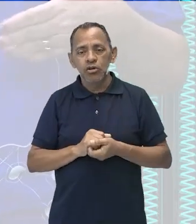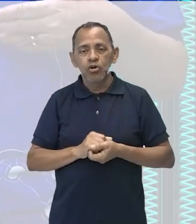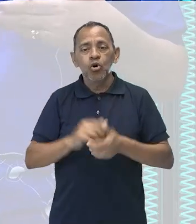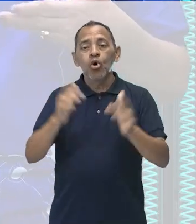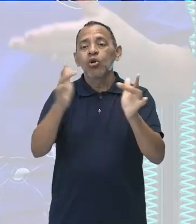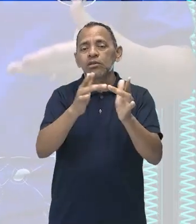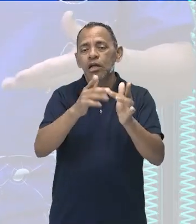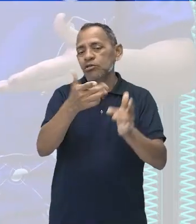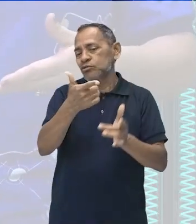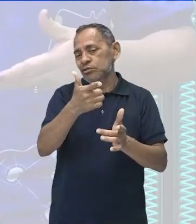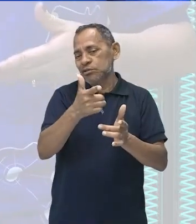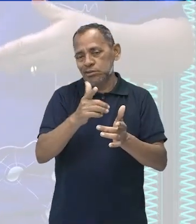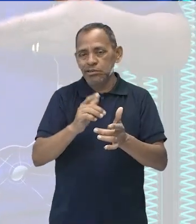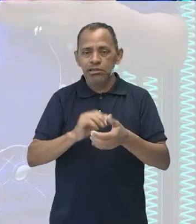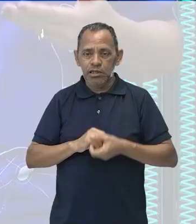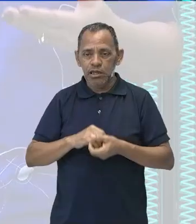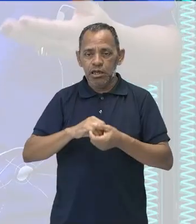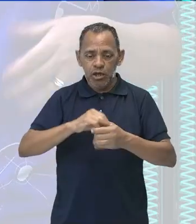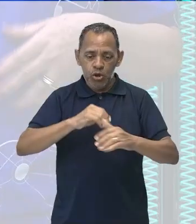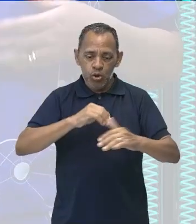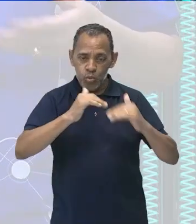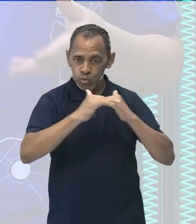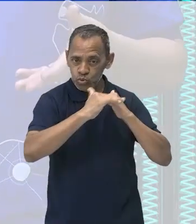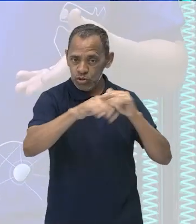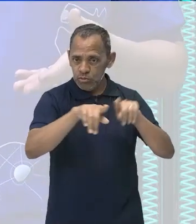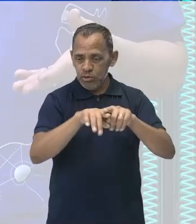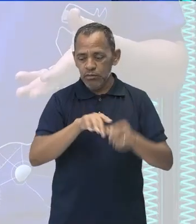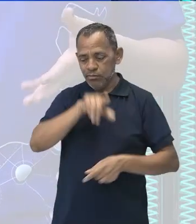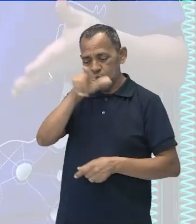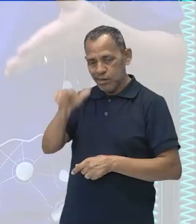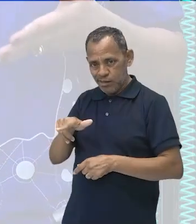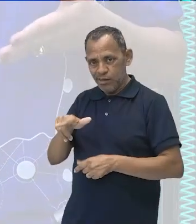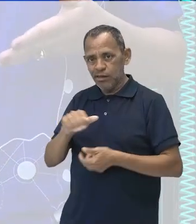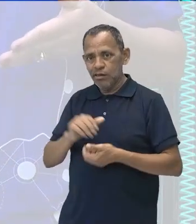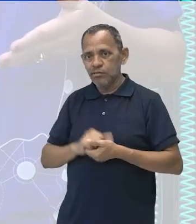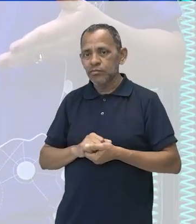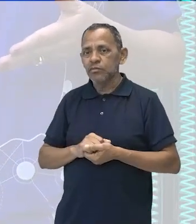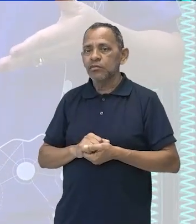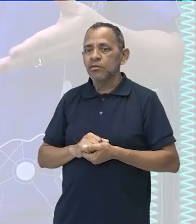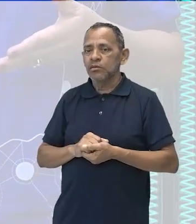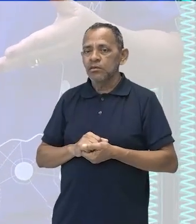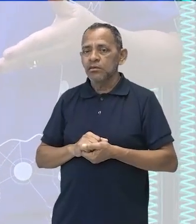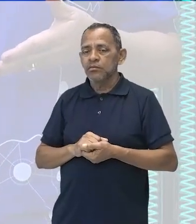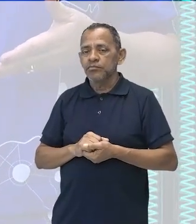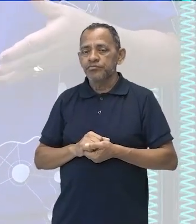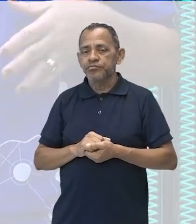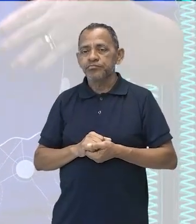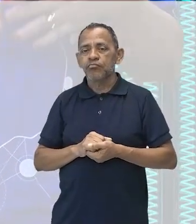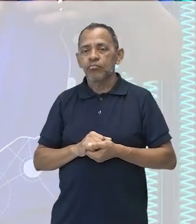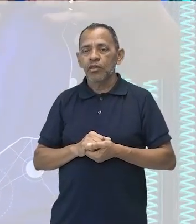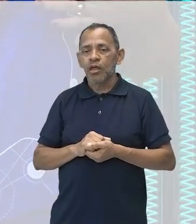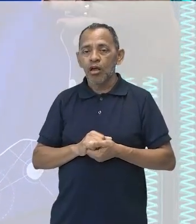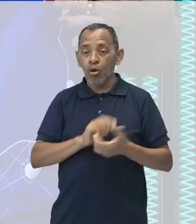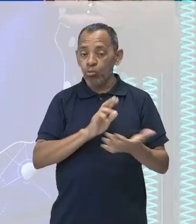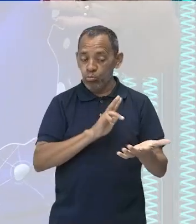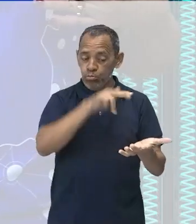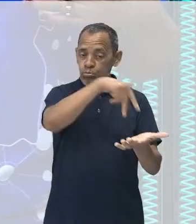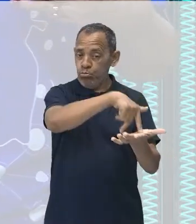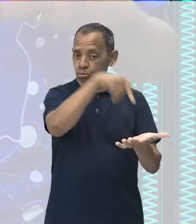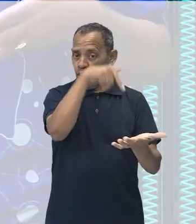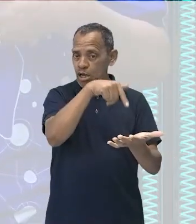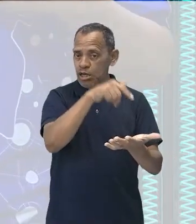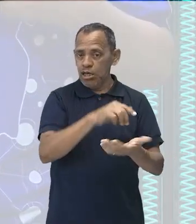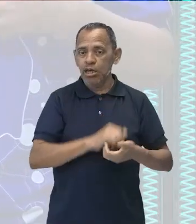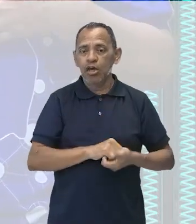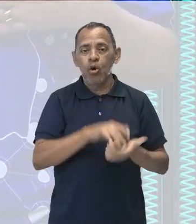eles rolam no chão, eles se movimentam, enquanto que o balé clássico não, era aquela postura sempre ereta, os passos